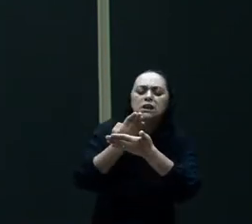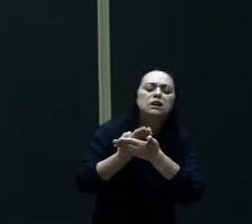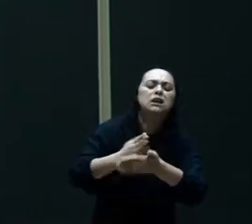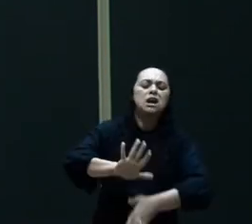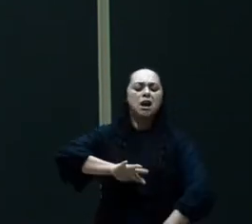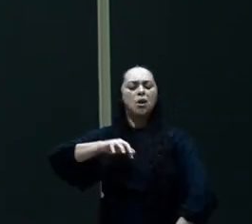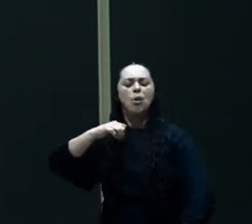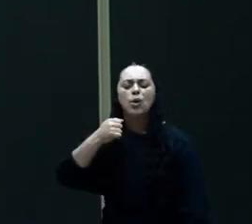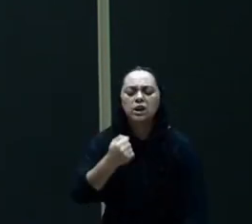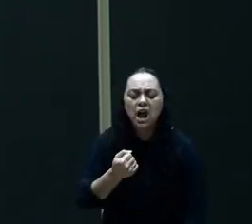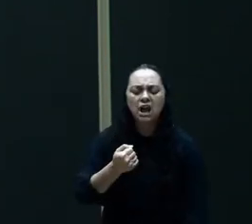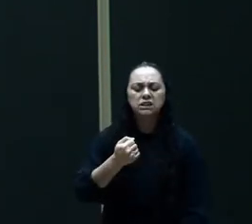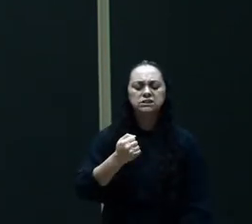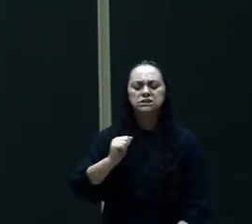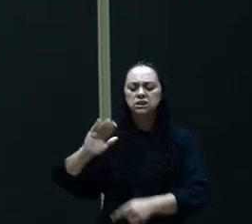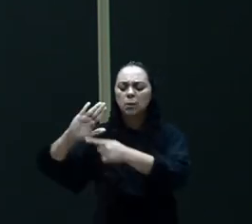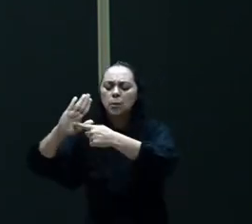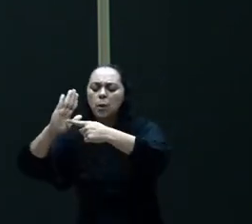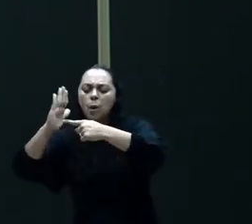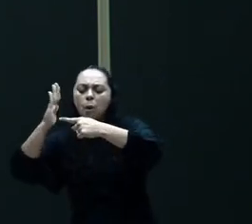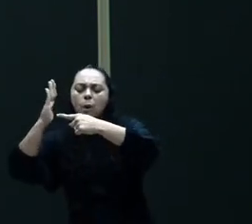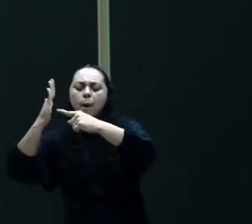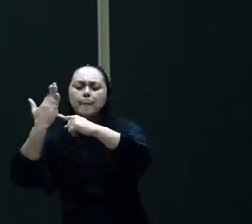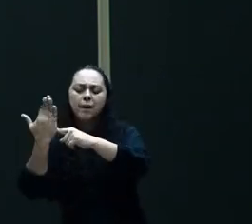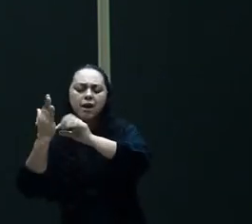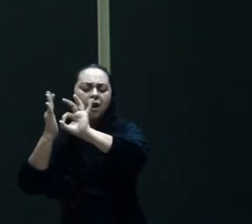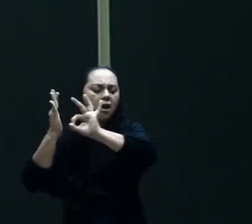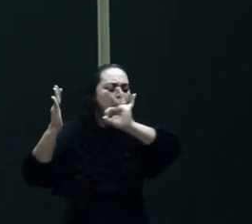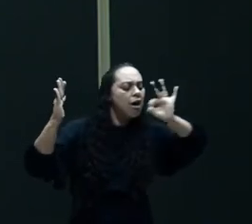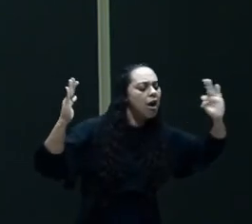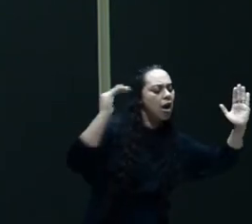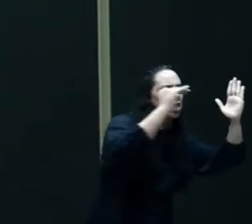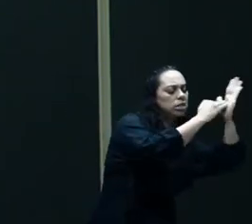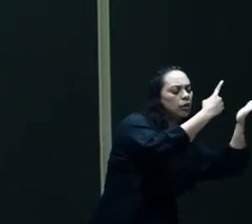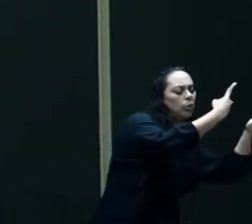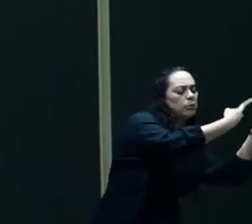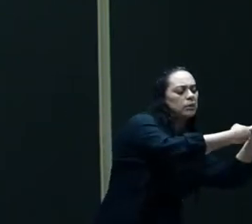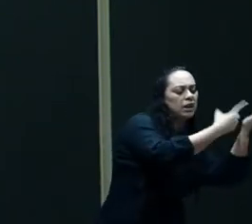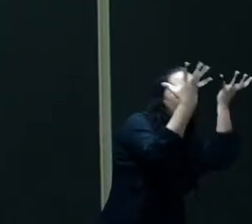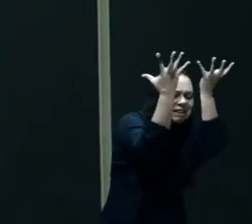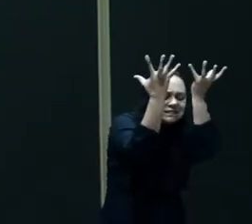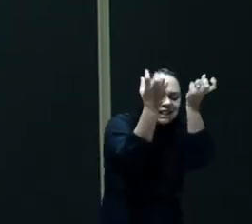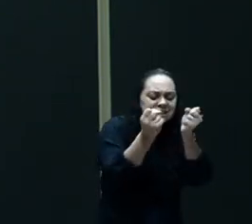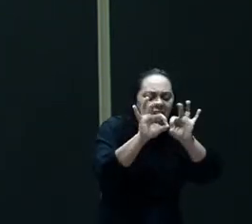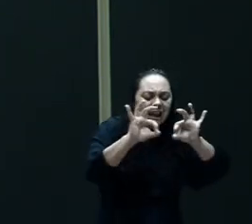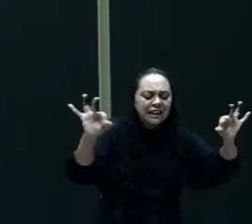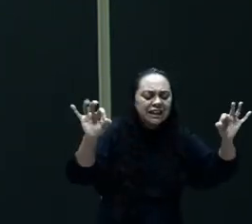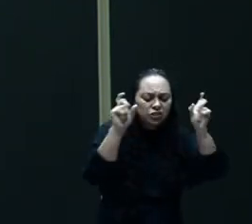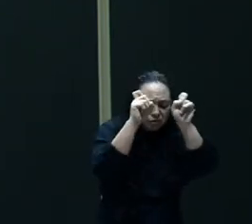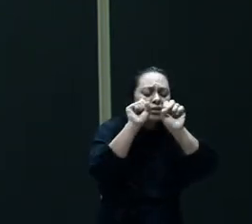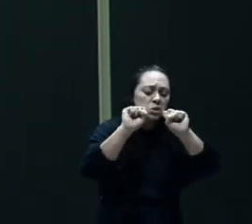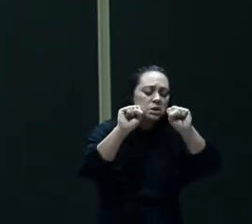da Promessa ao cumprimento aceitarmos senhor este caminho e a tua vontade